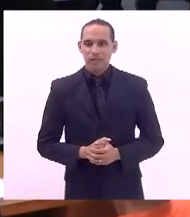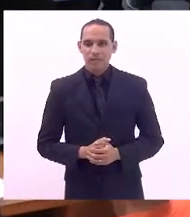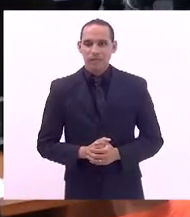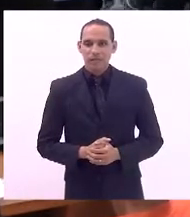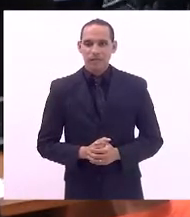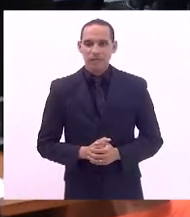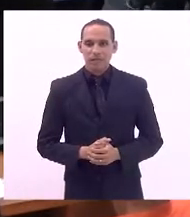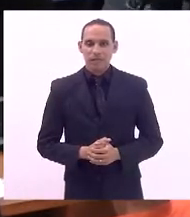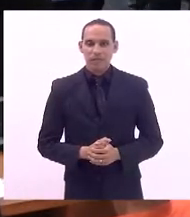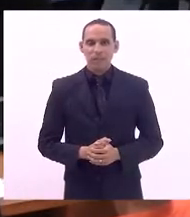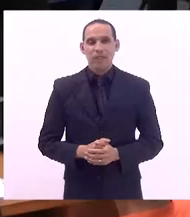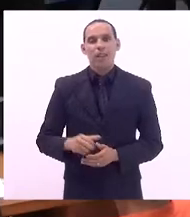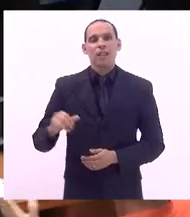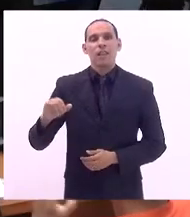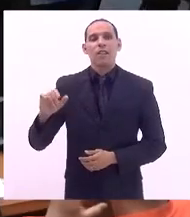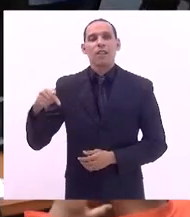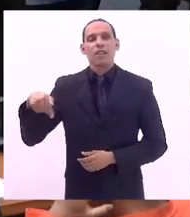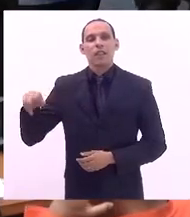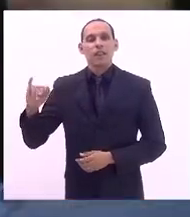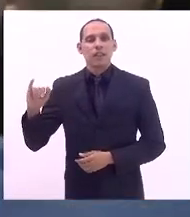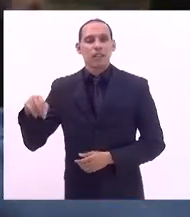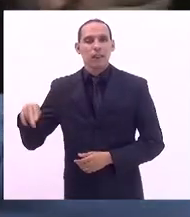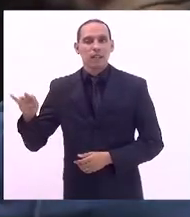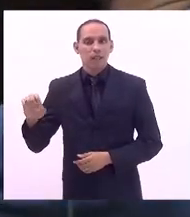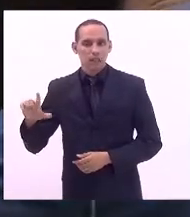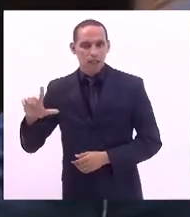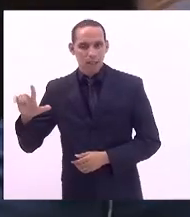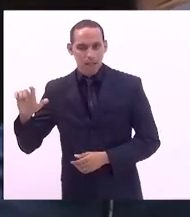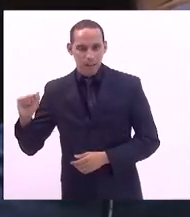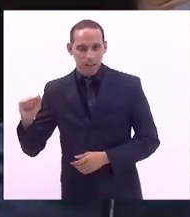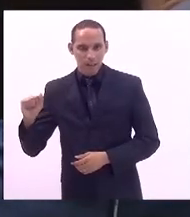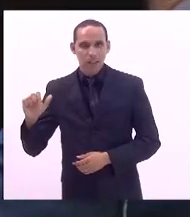o mercado Joaquim tela de Azeredo Bastos